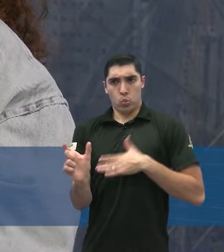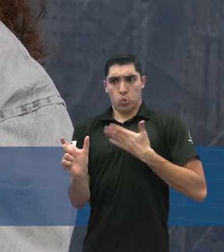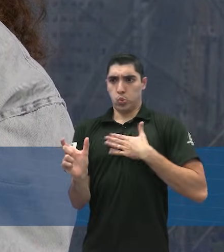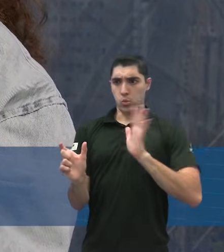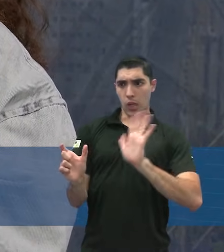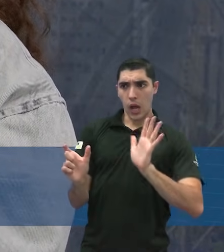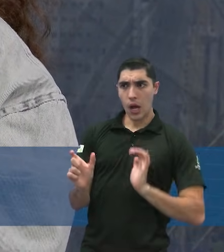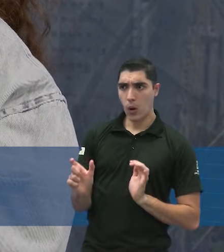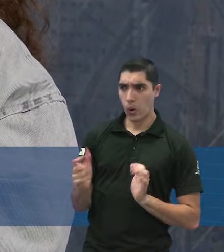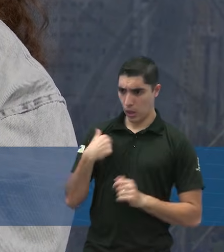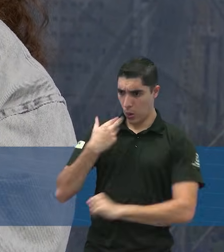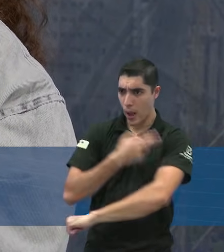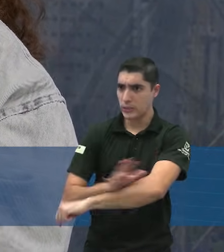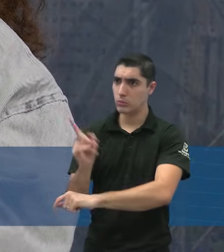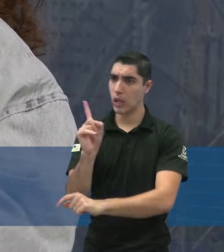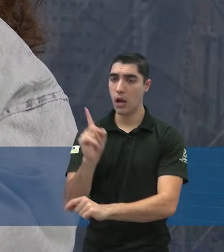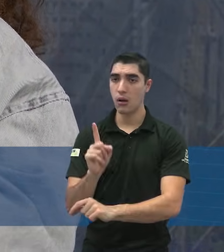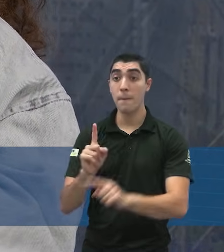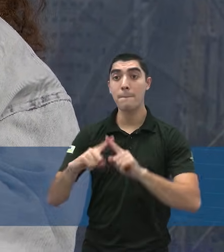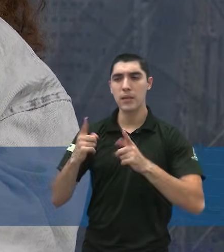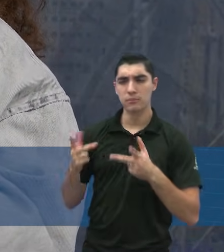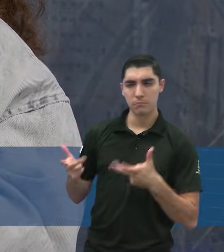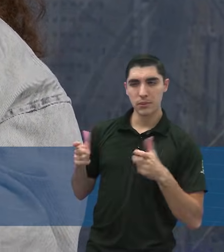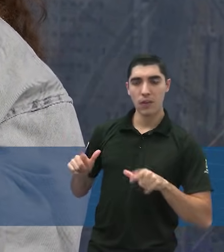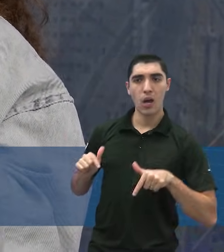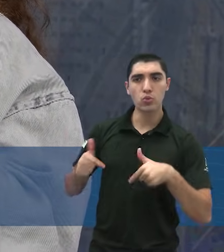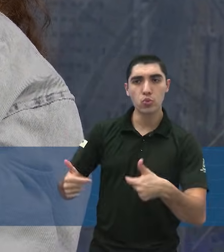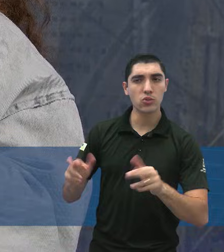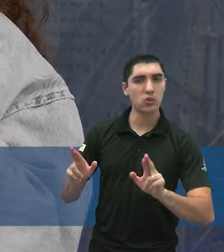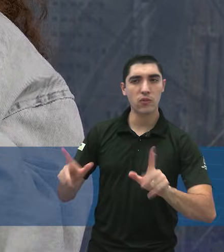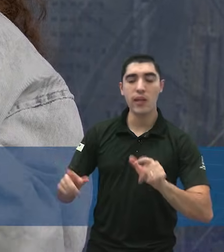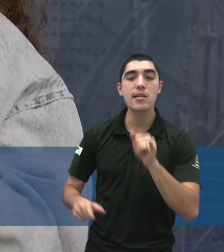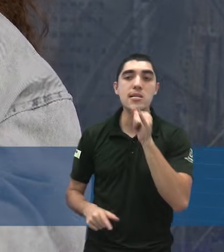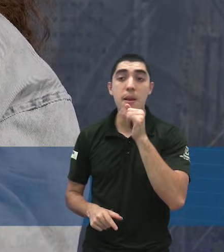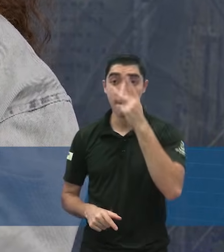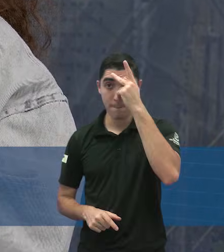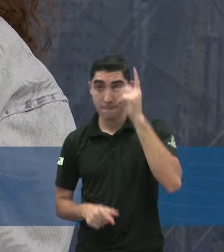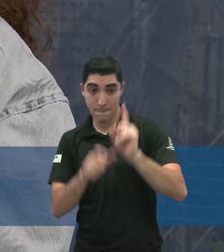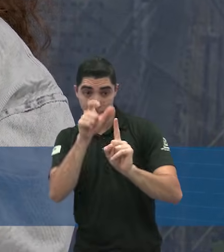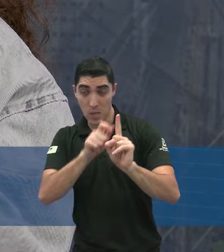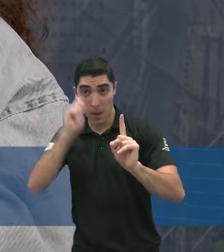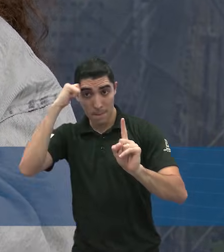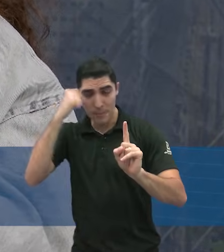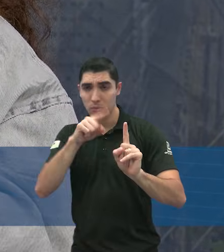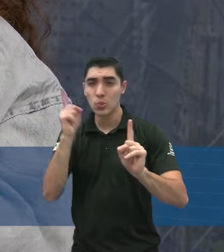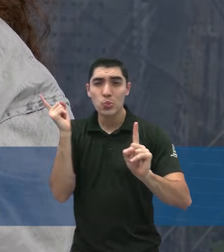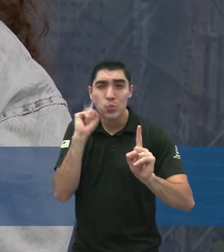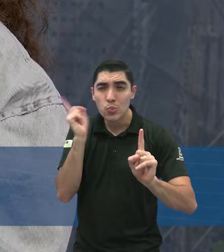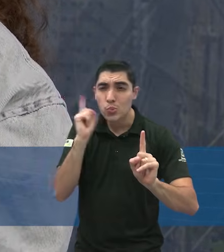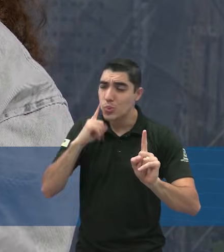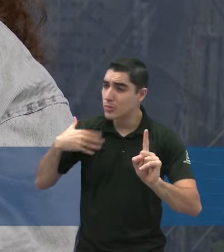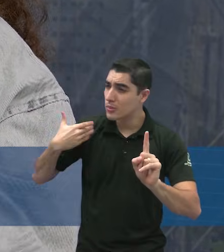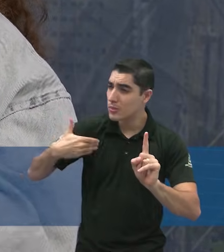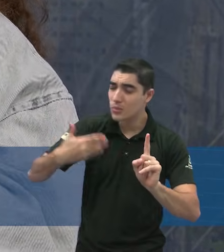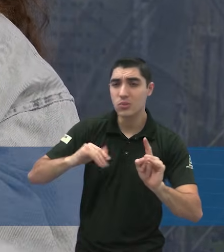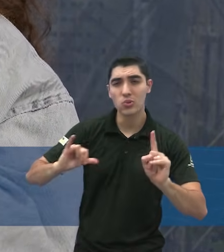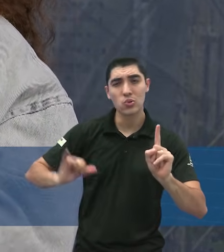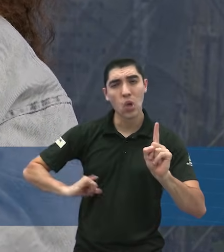a atitude. Então, muitas vezes a gente vê que pessoas negras sofrem diariamente aí pelo